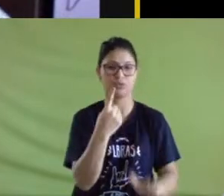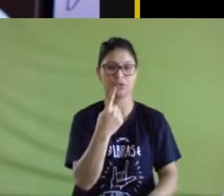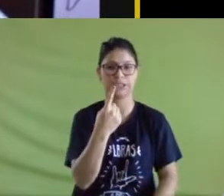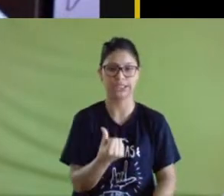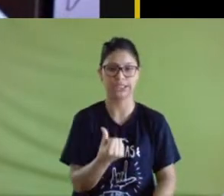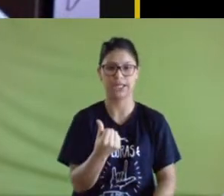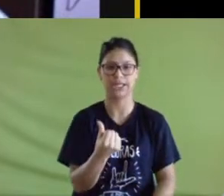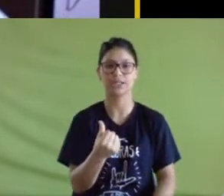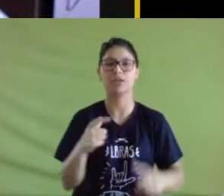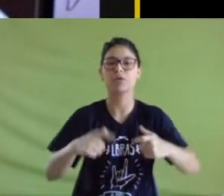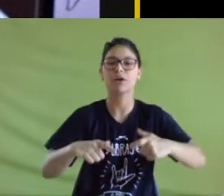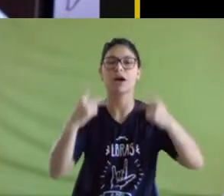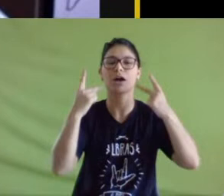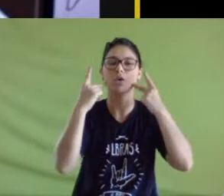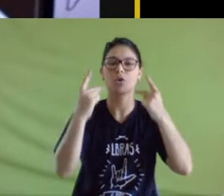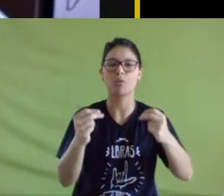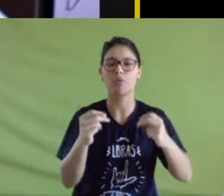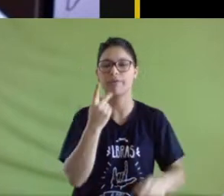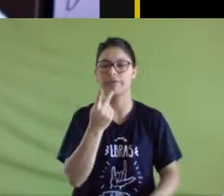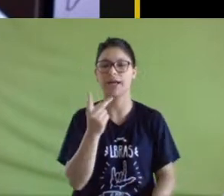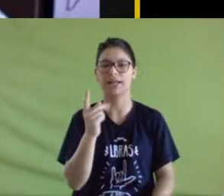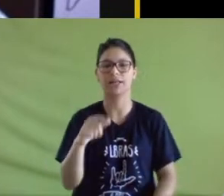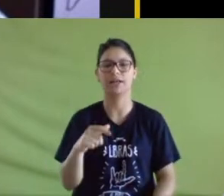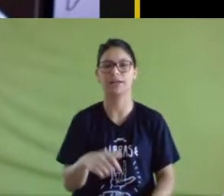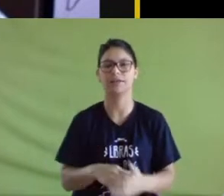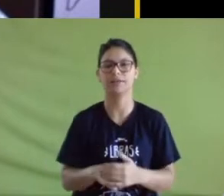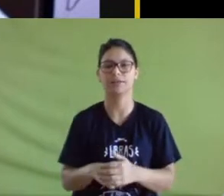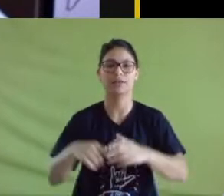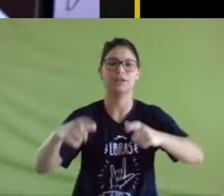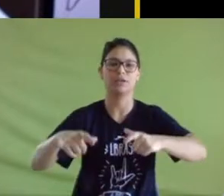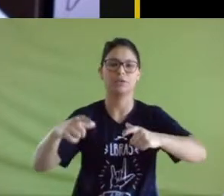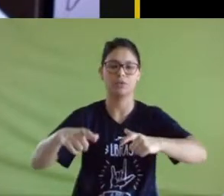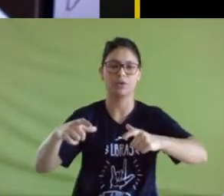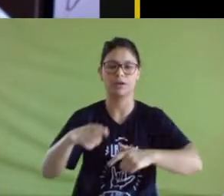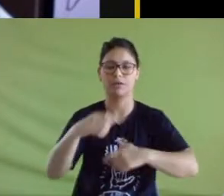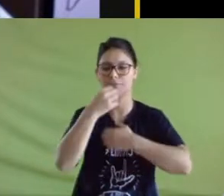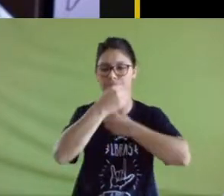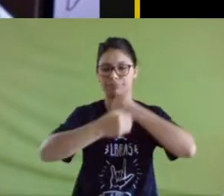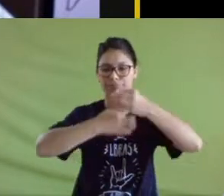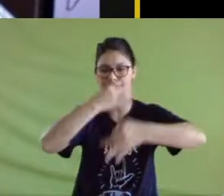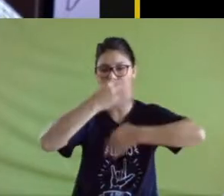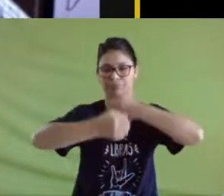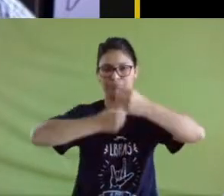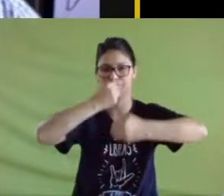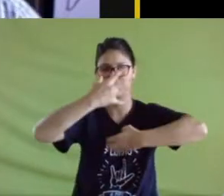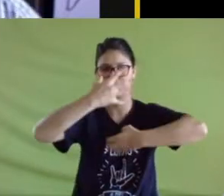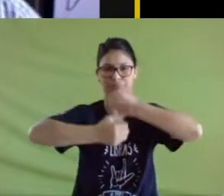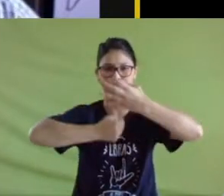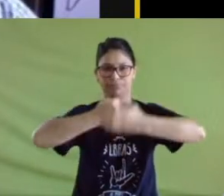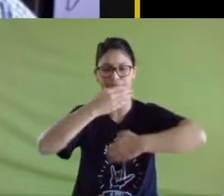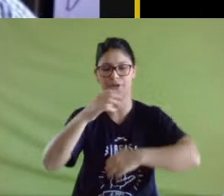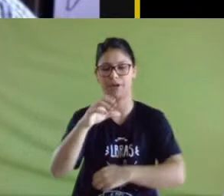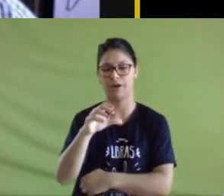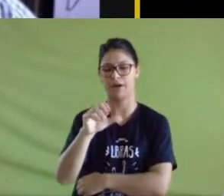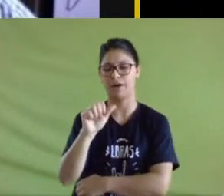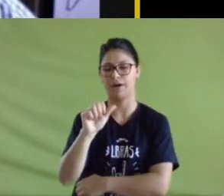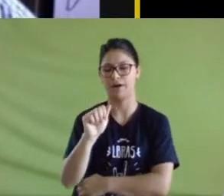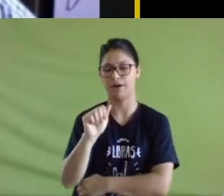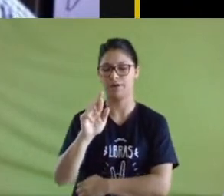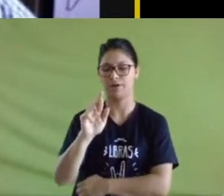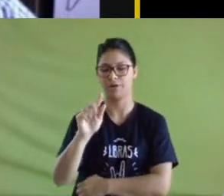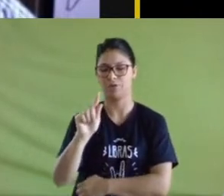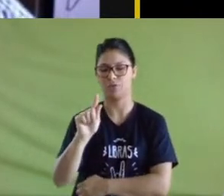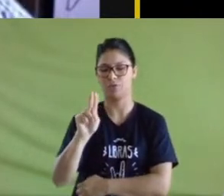comum era, como eles definem, uma sede do argumento. Ou seja, é uma espécie